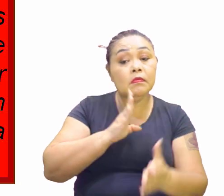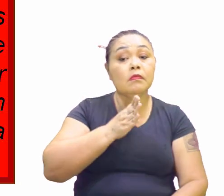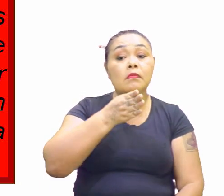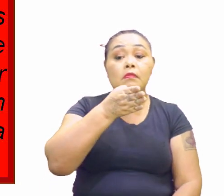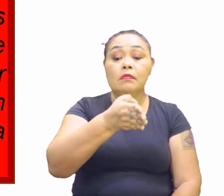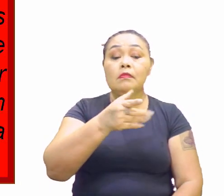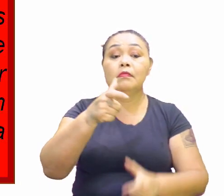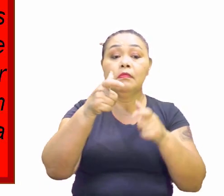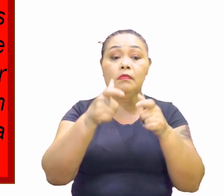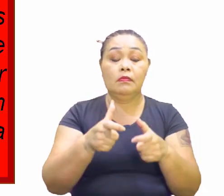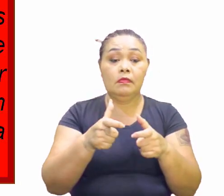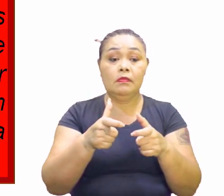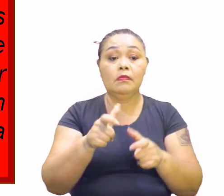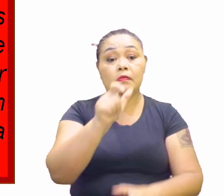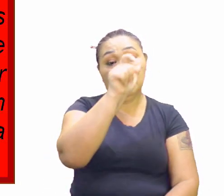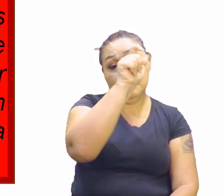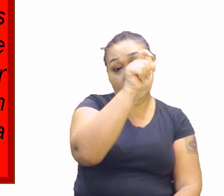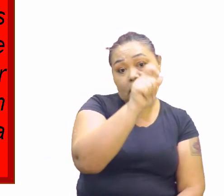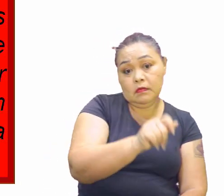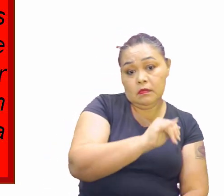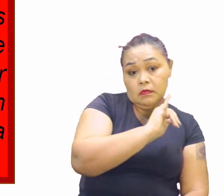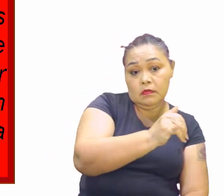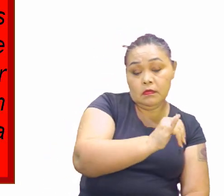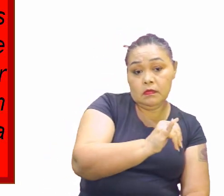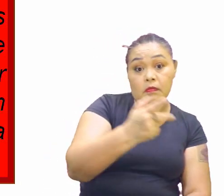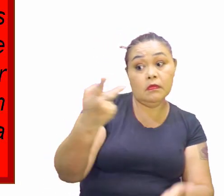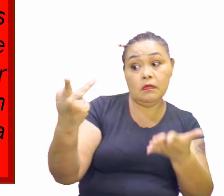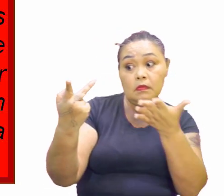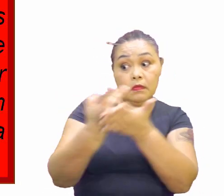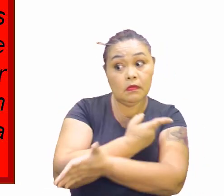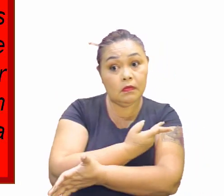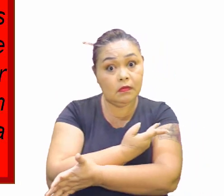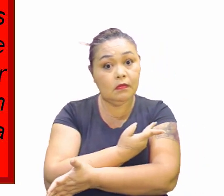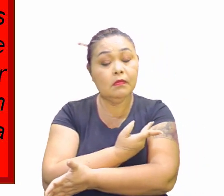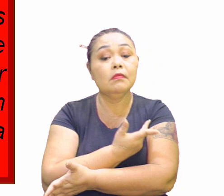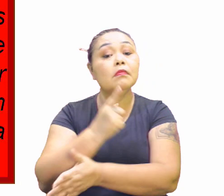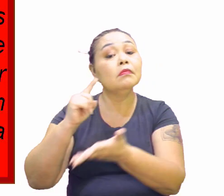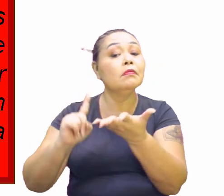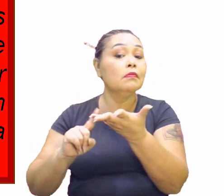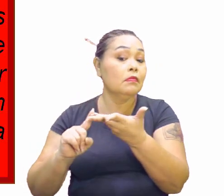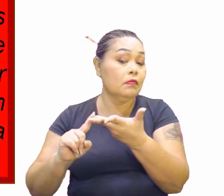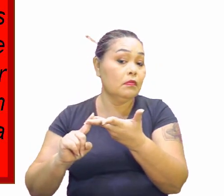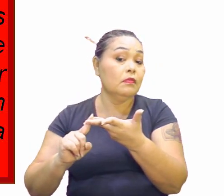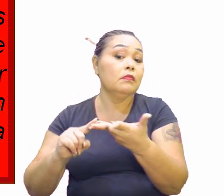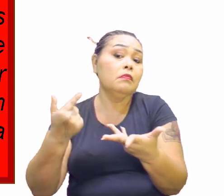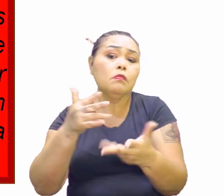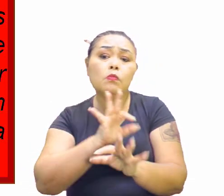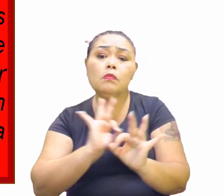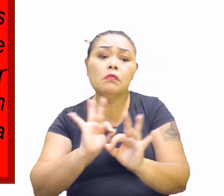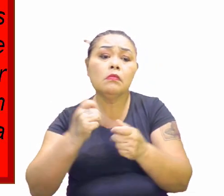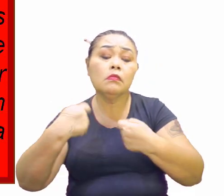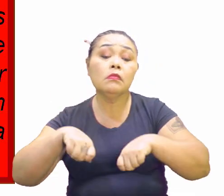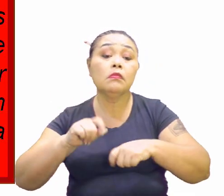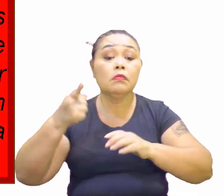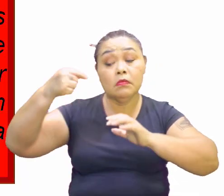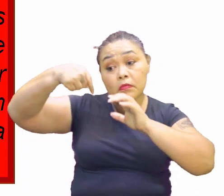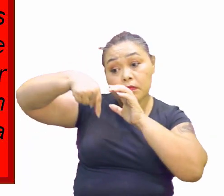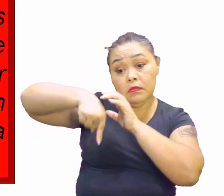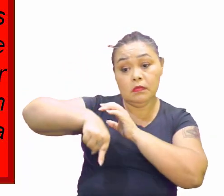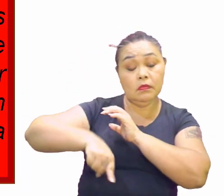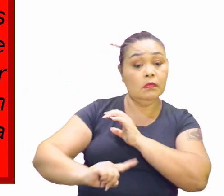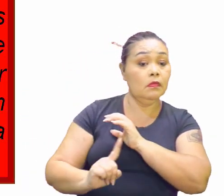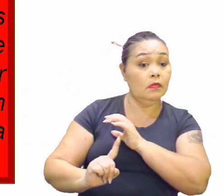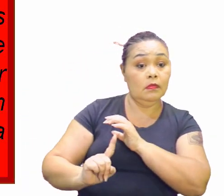insinuação sobre um determinado lugar, personagem, acontecimento e etc. Sem haver, no entanto,